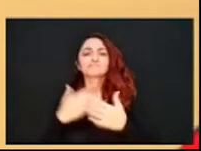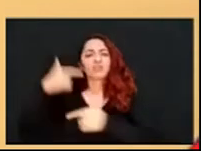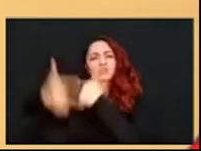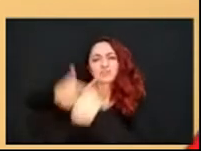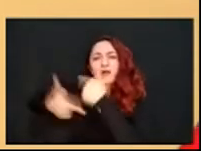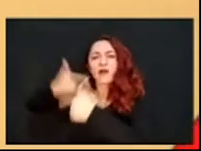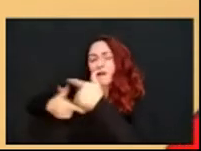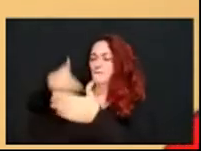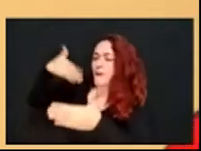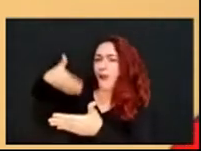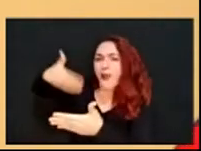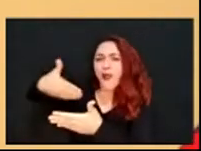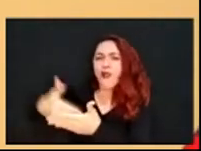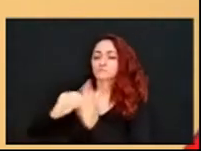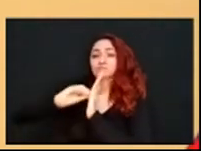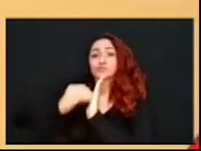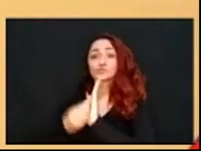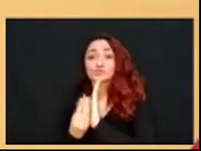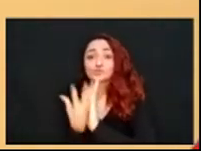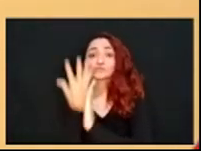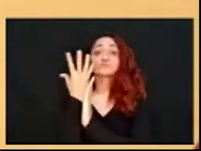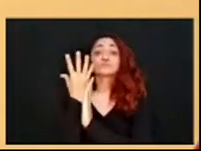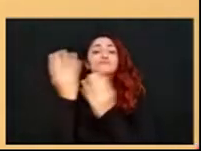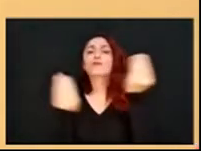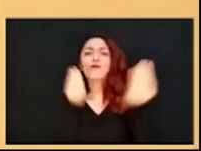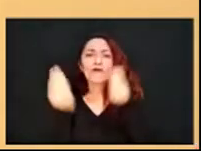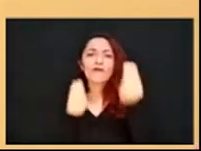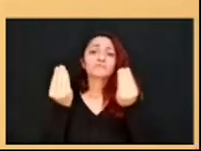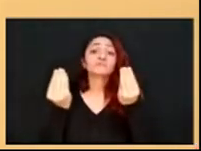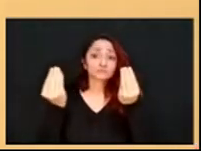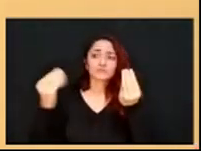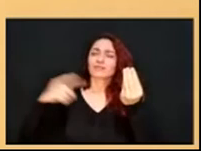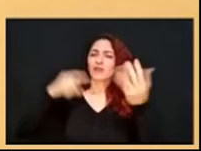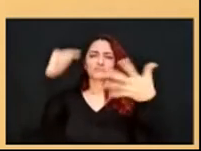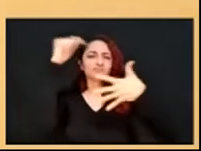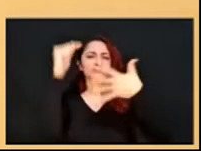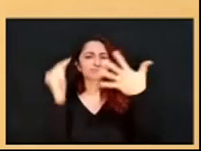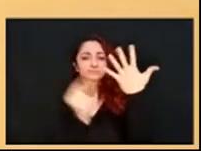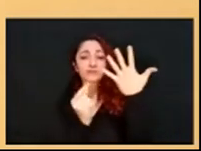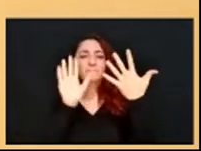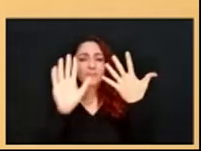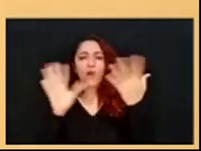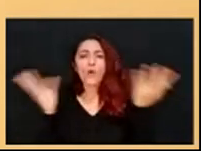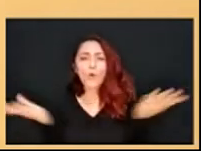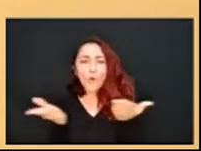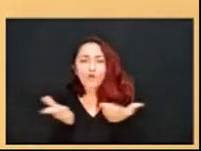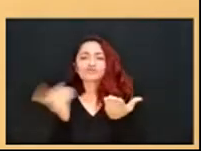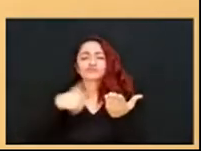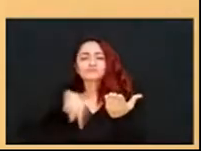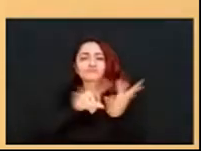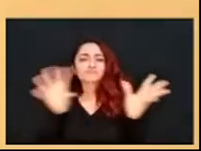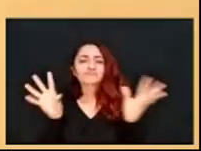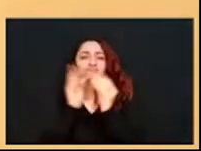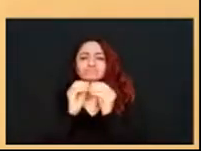gente tem feito com sustentabilidade envolve muito mais do que a gente vai falar aqui mais a gente trouxe aqui no que se destaca meu nome é